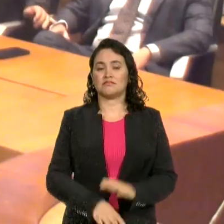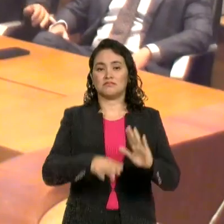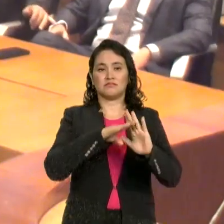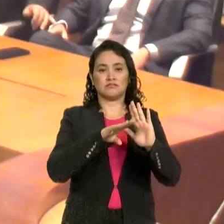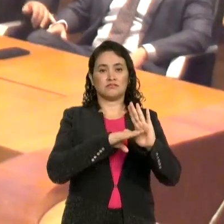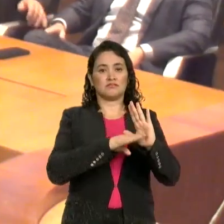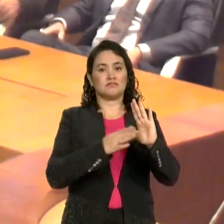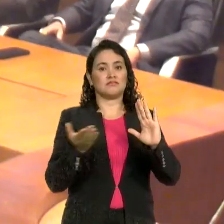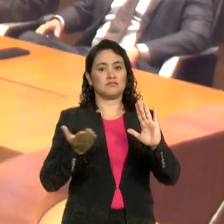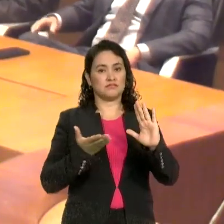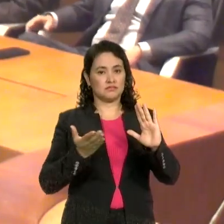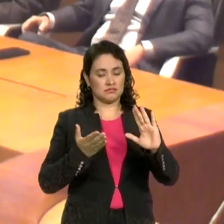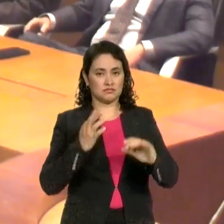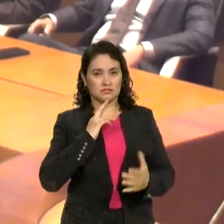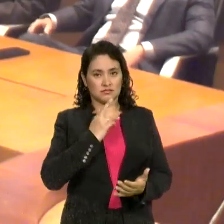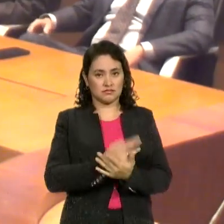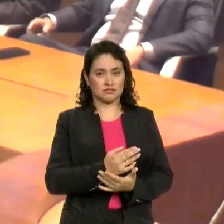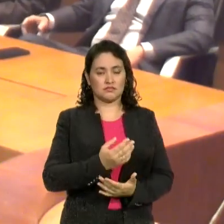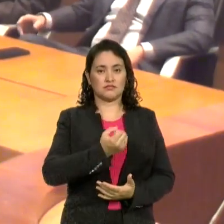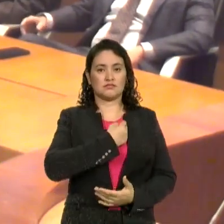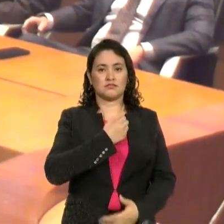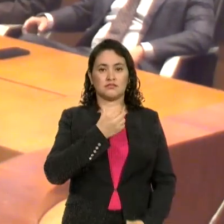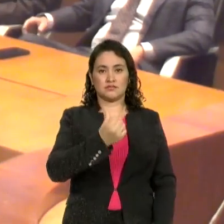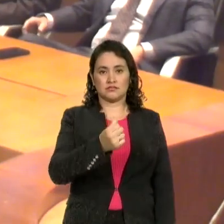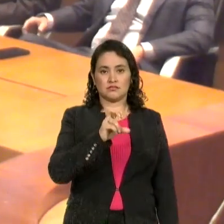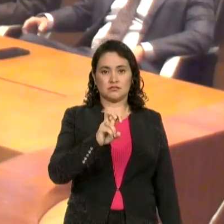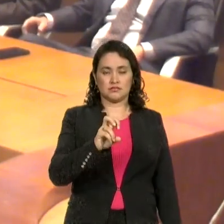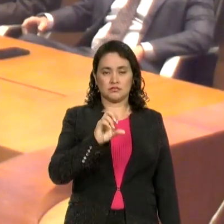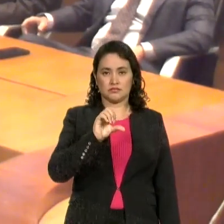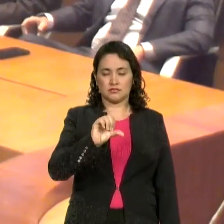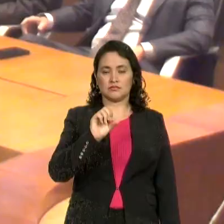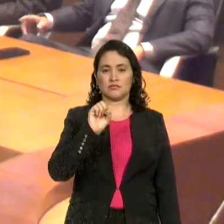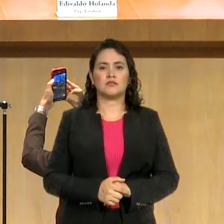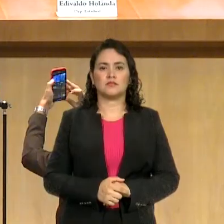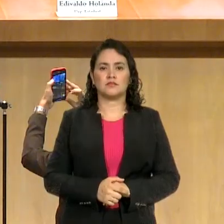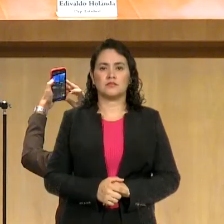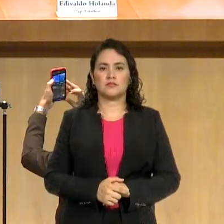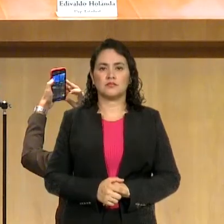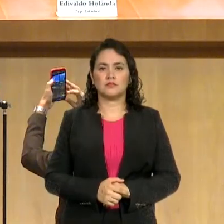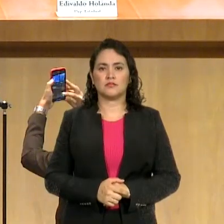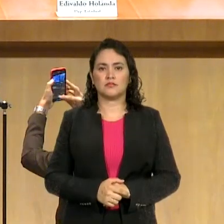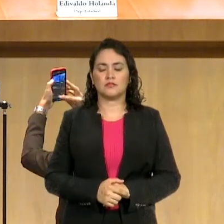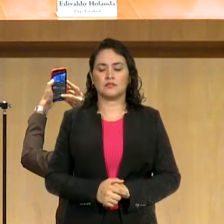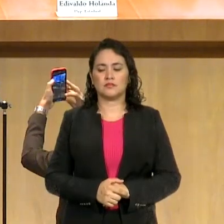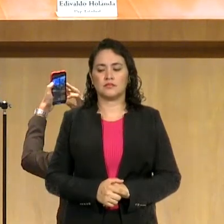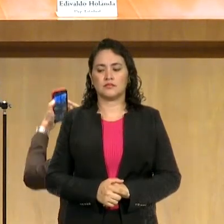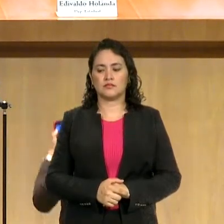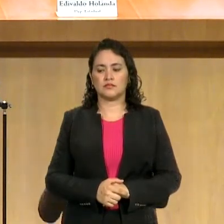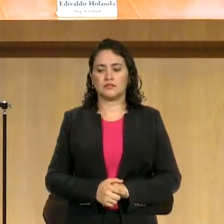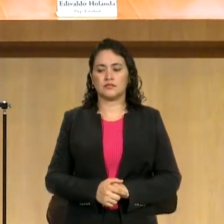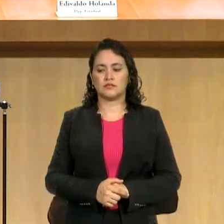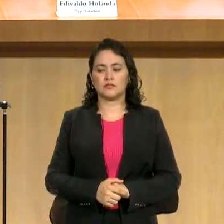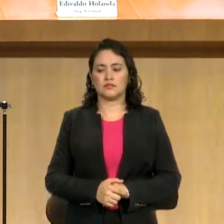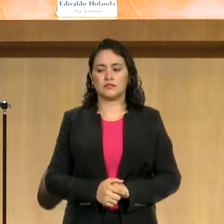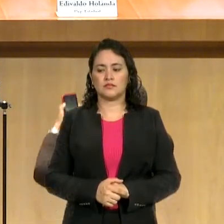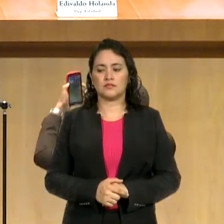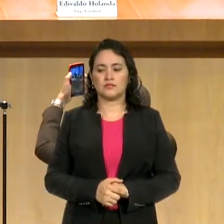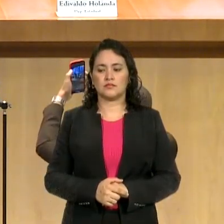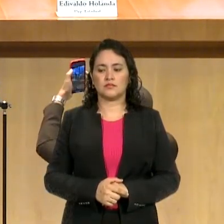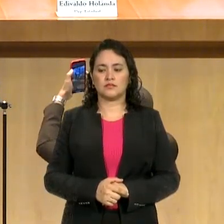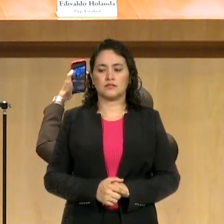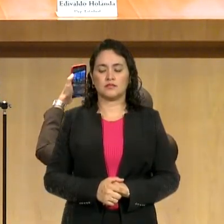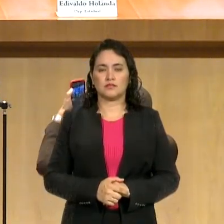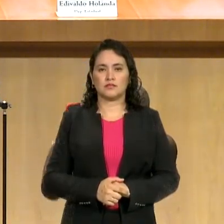trata sobre a revisão do plano plurianual 2020 2023 o PL foi aprovado em primeiro turno em